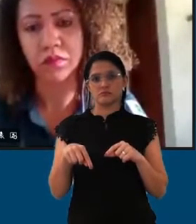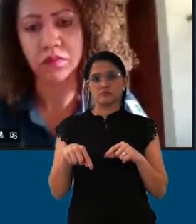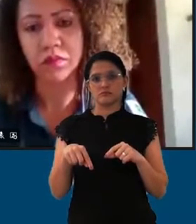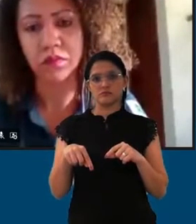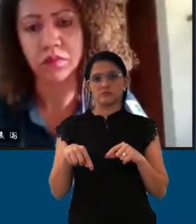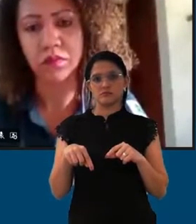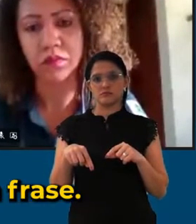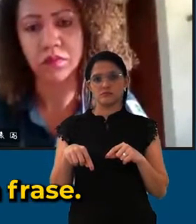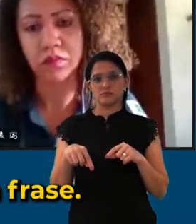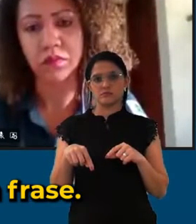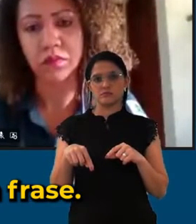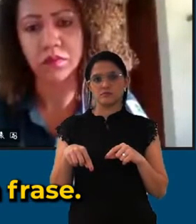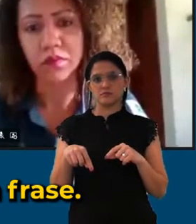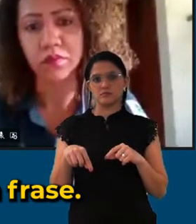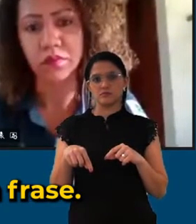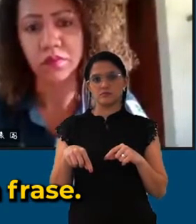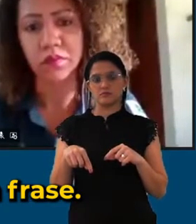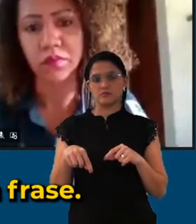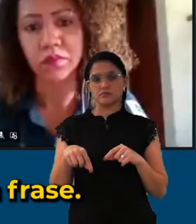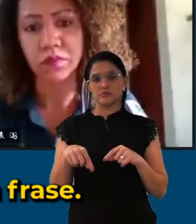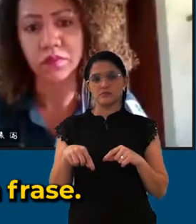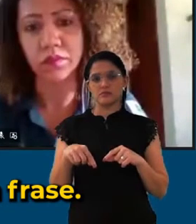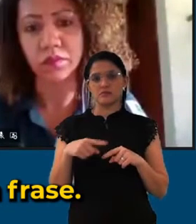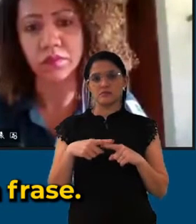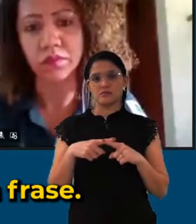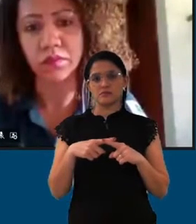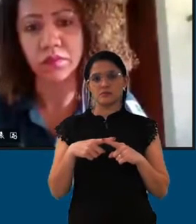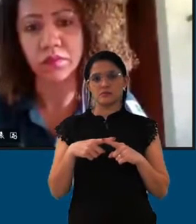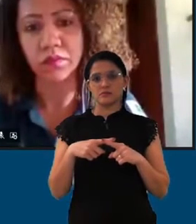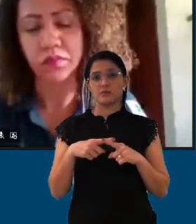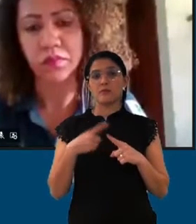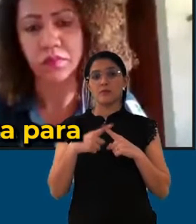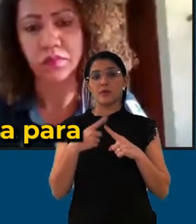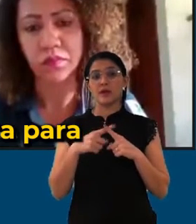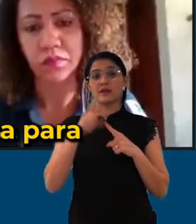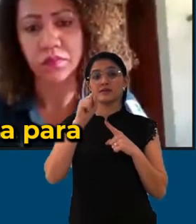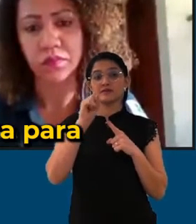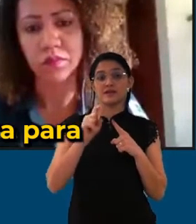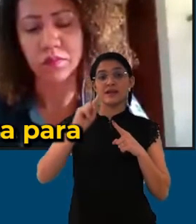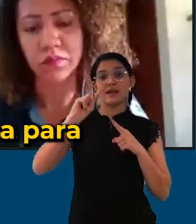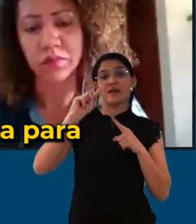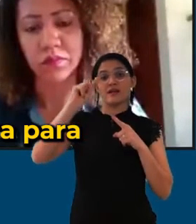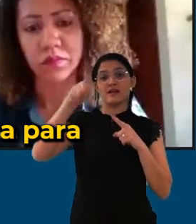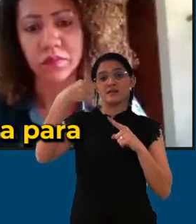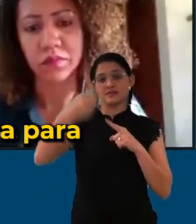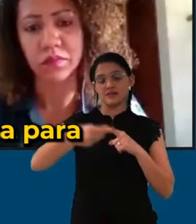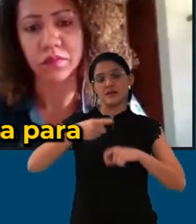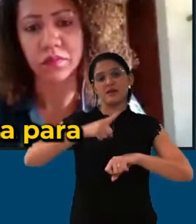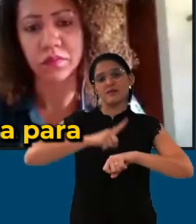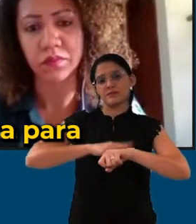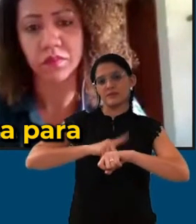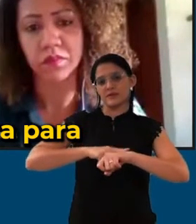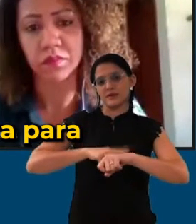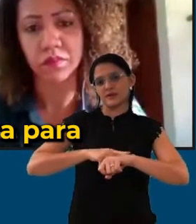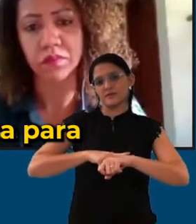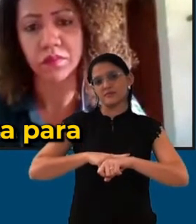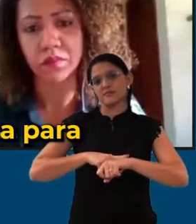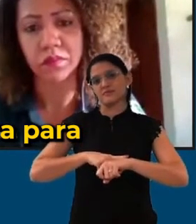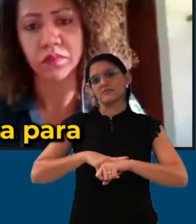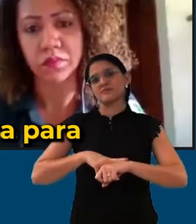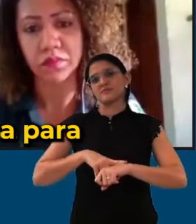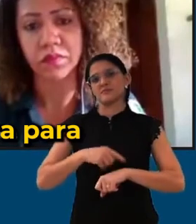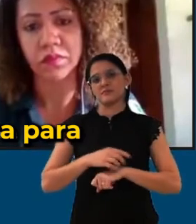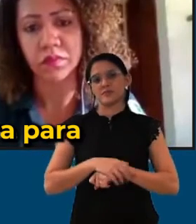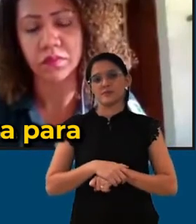manter, sabe para quê, Natália? Porque aí eu vou querer prazear o tempo que a empresa vai levar